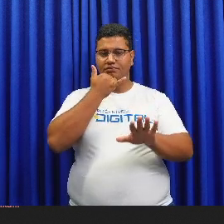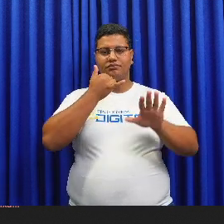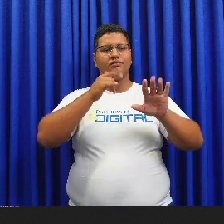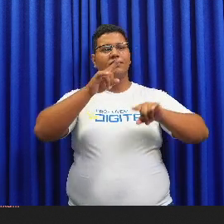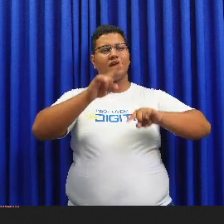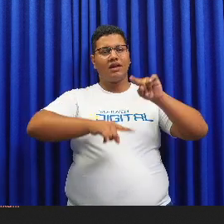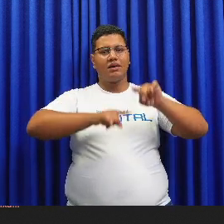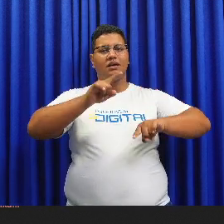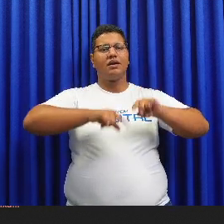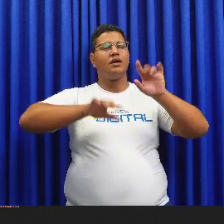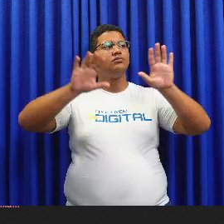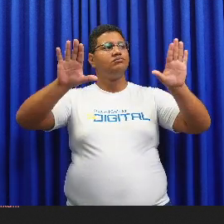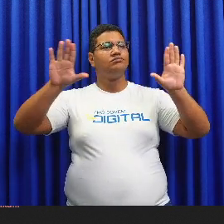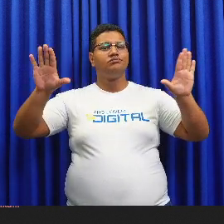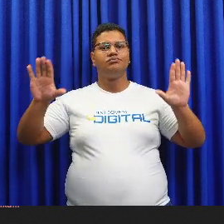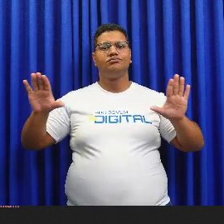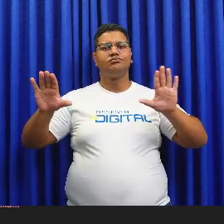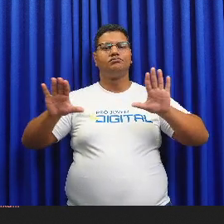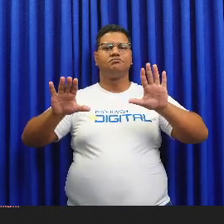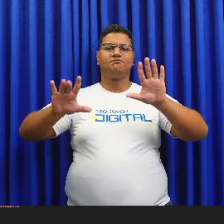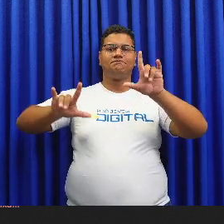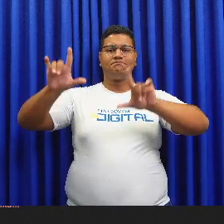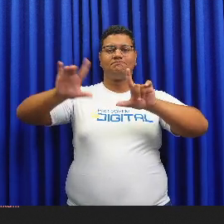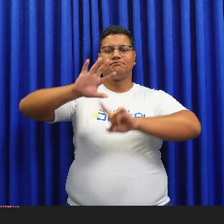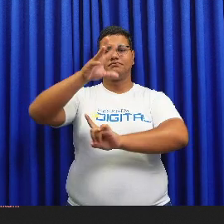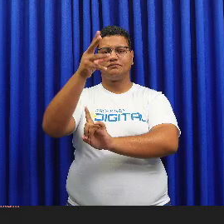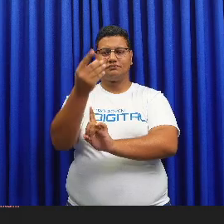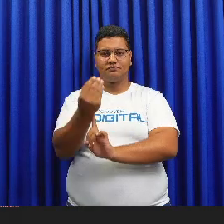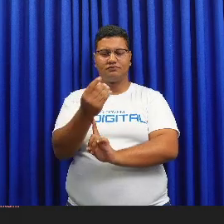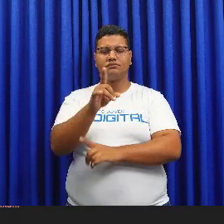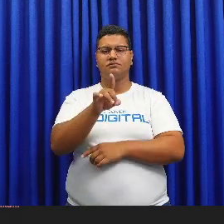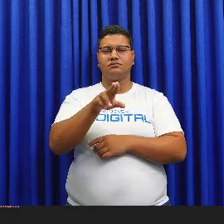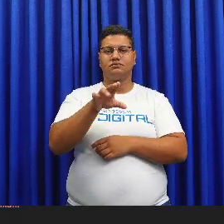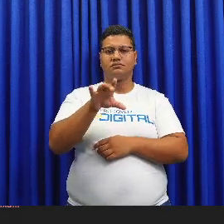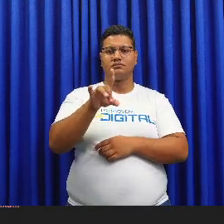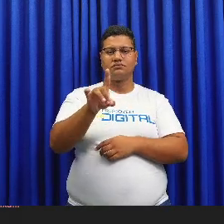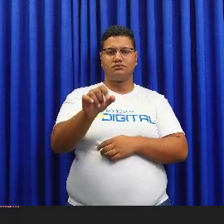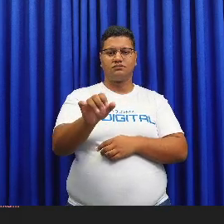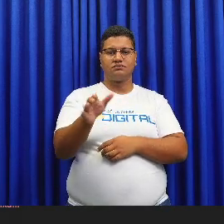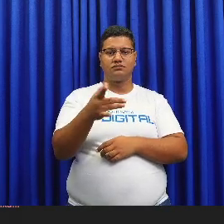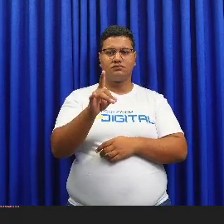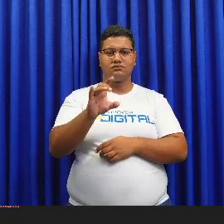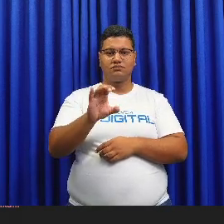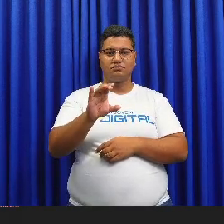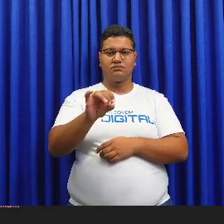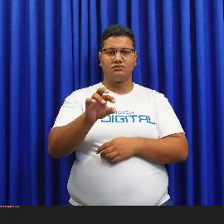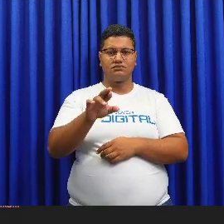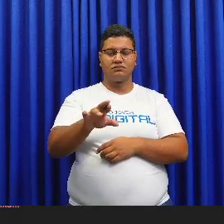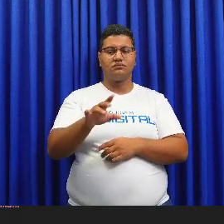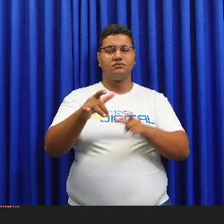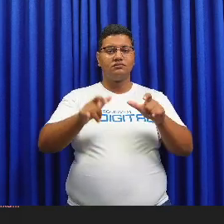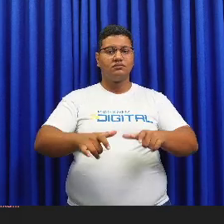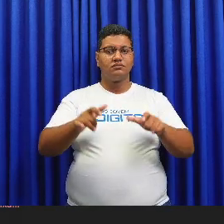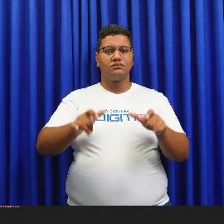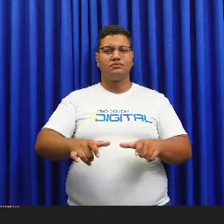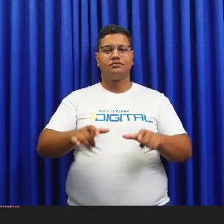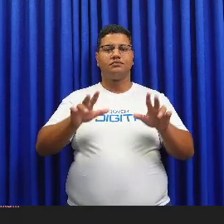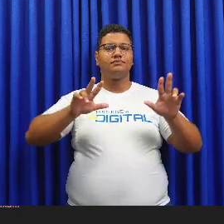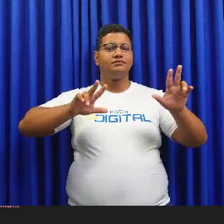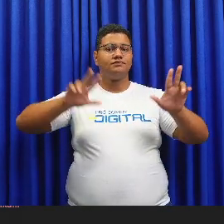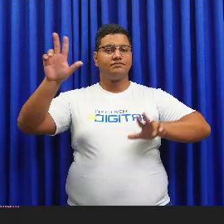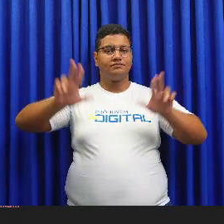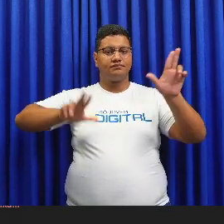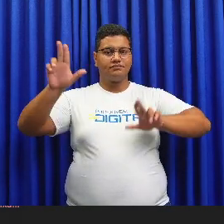beleza? Qual foi o local? Empresa Duda Decor, local Águas Claras, vamos pôr aí. É um exemplo, tá?